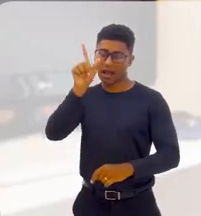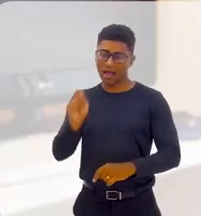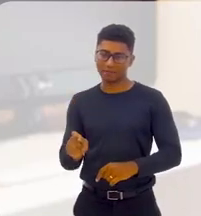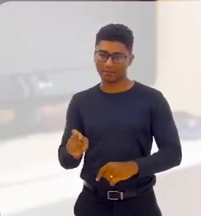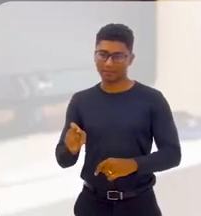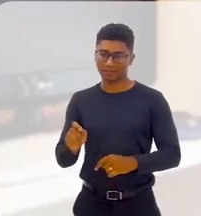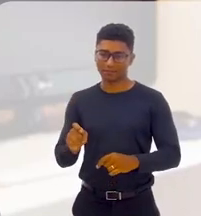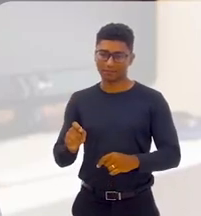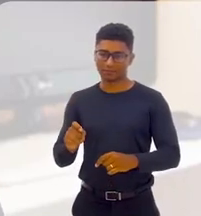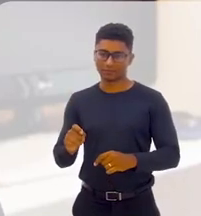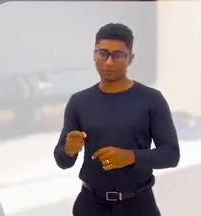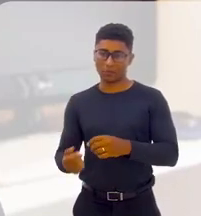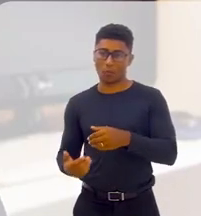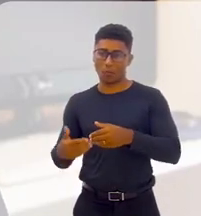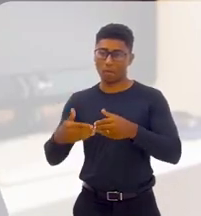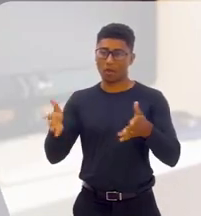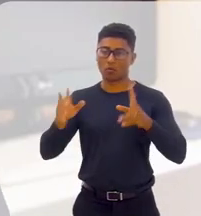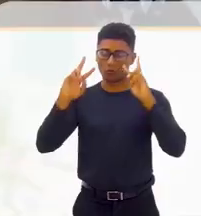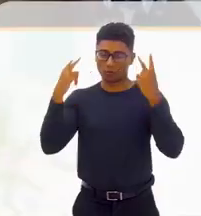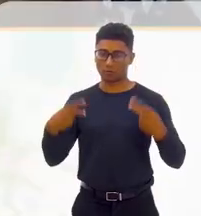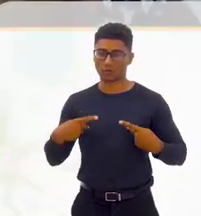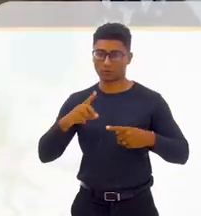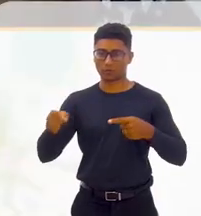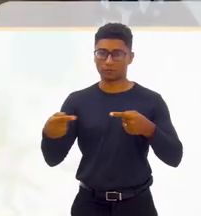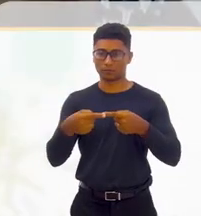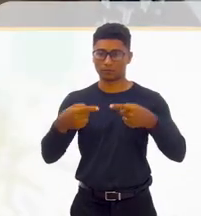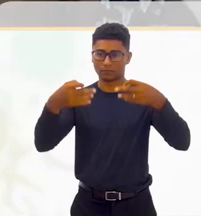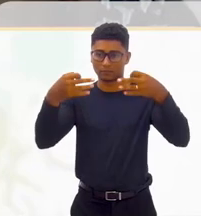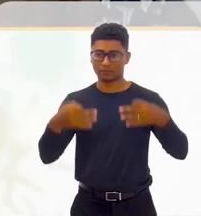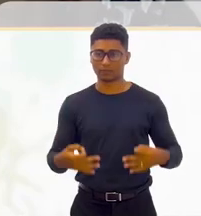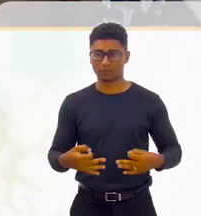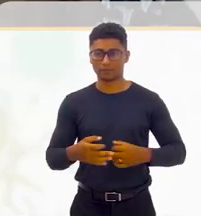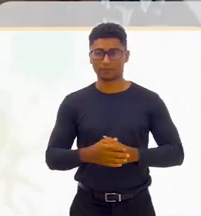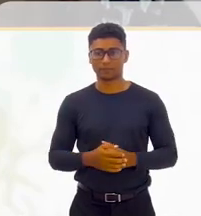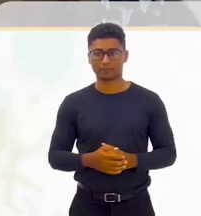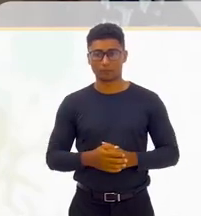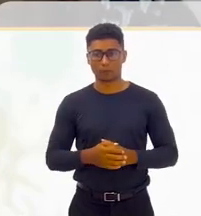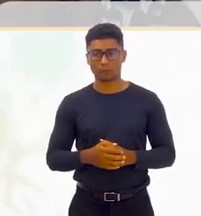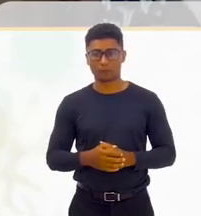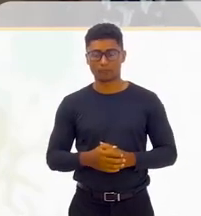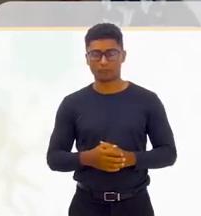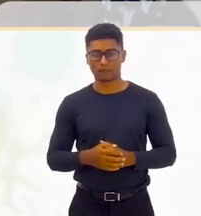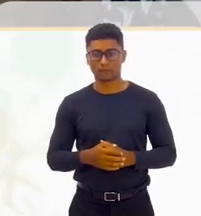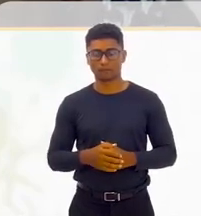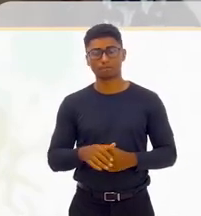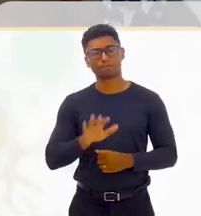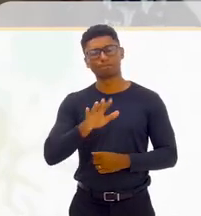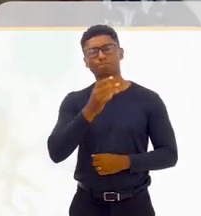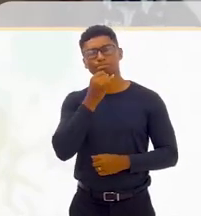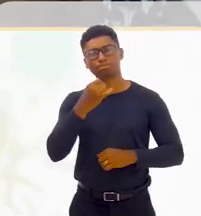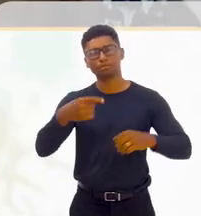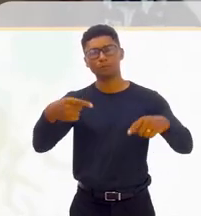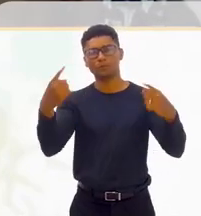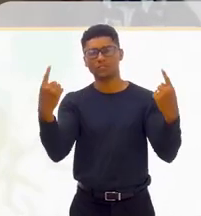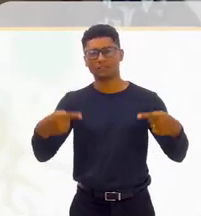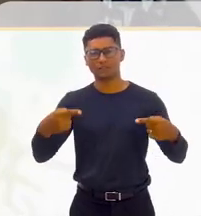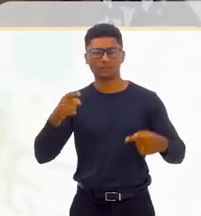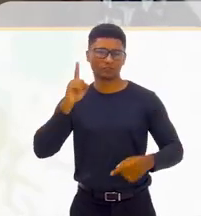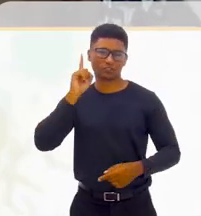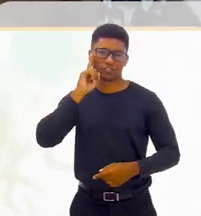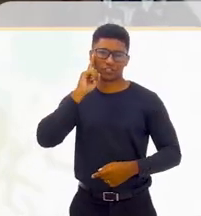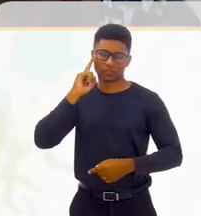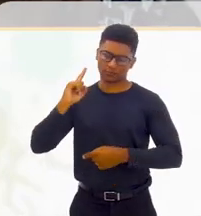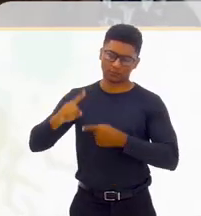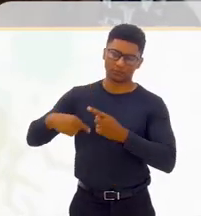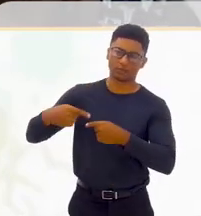na África, faz todo sentido. Nesses desafios que são do dia a